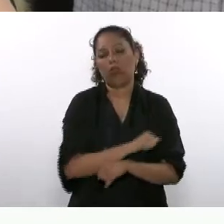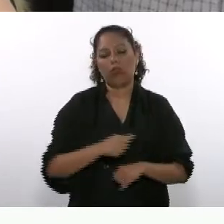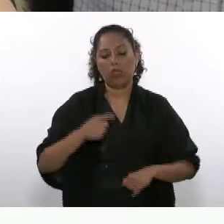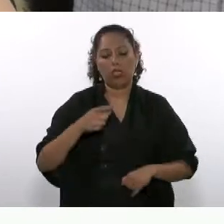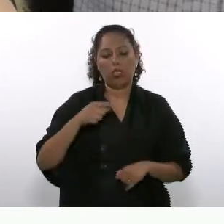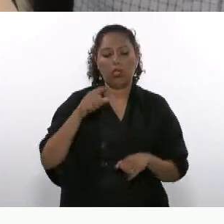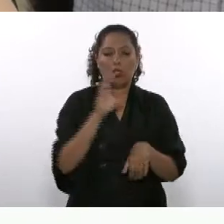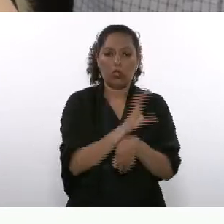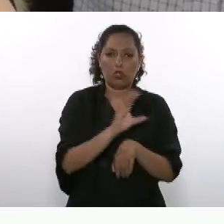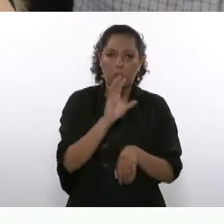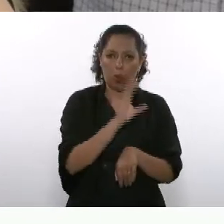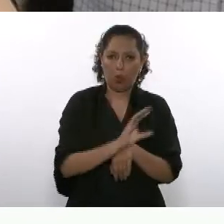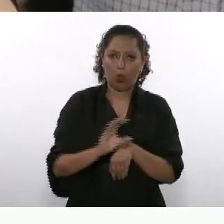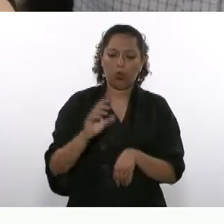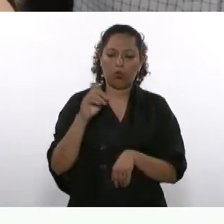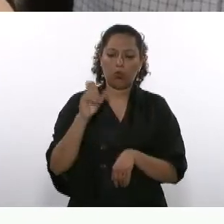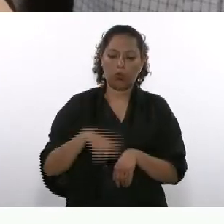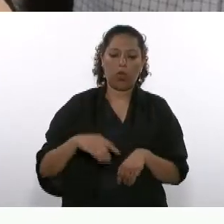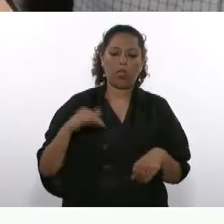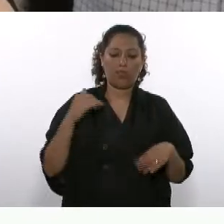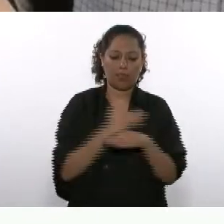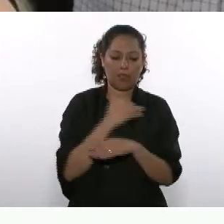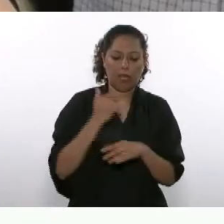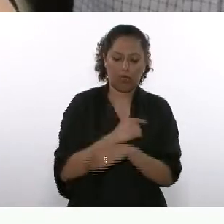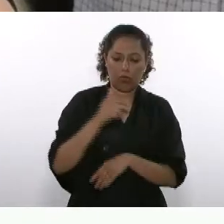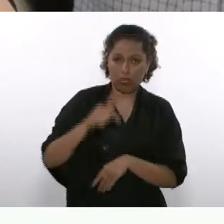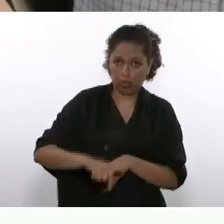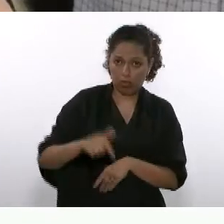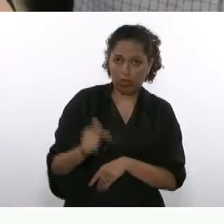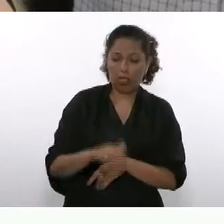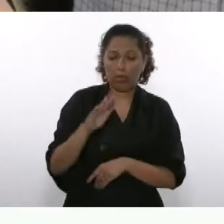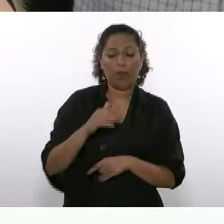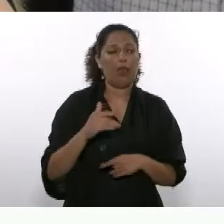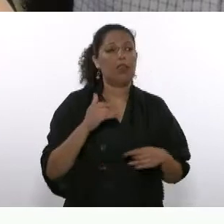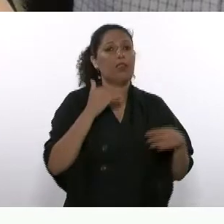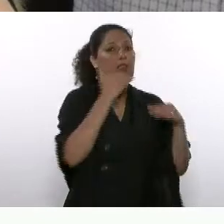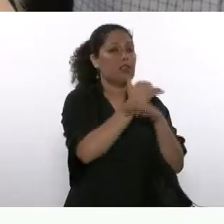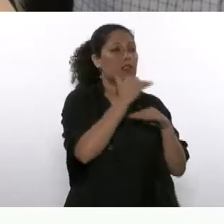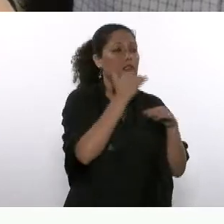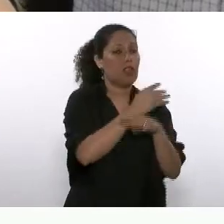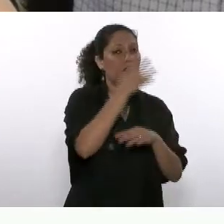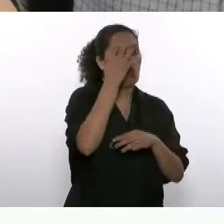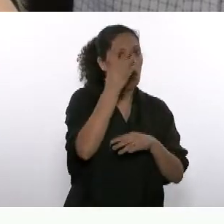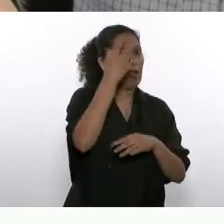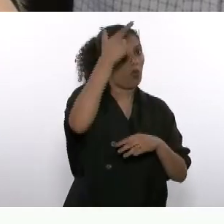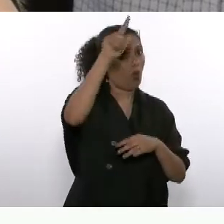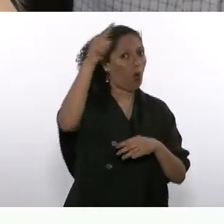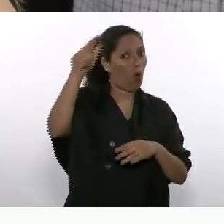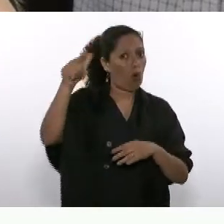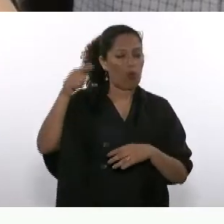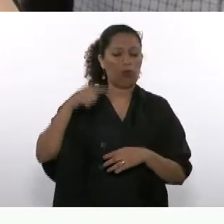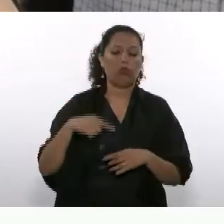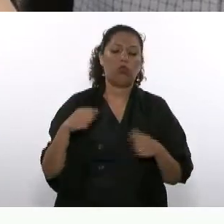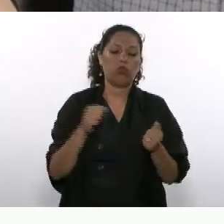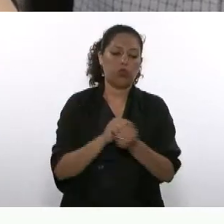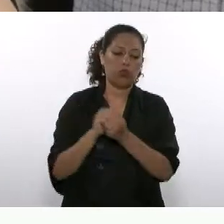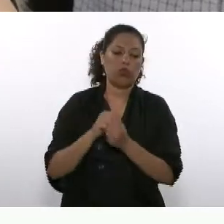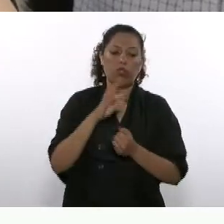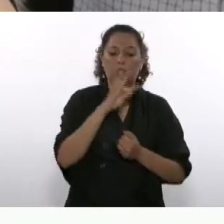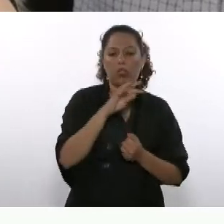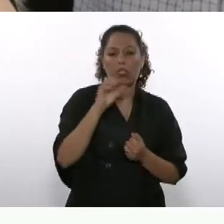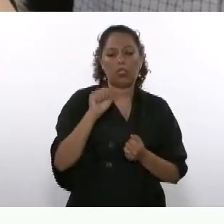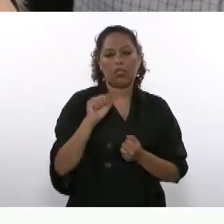cursos acontecem não só no município do Rio de Janeiro, mas em outros 4 municípios onde o TCE tem